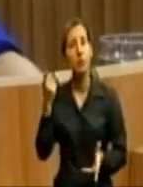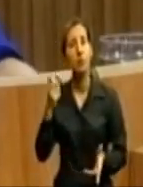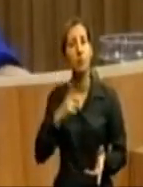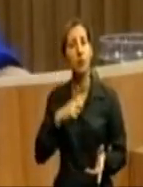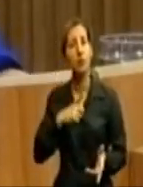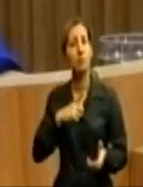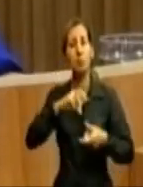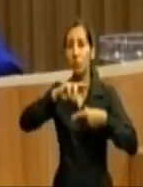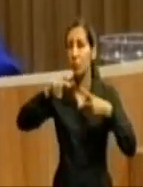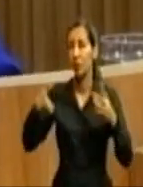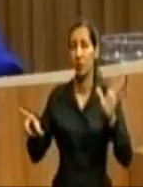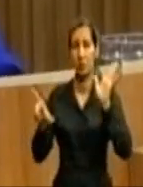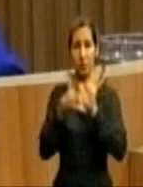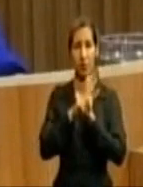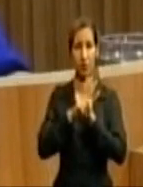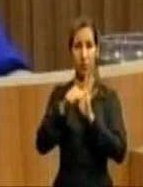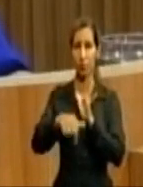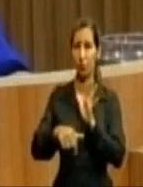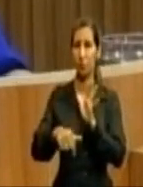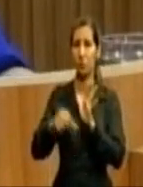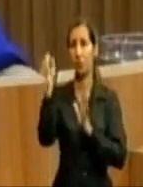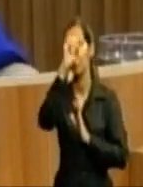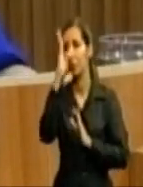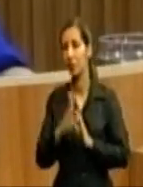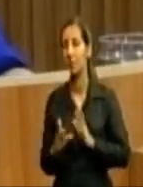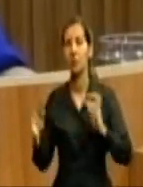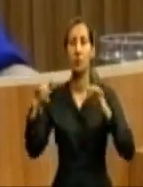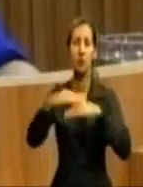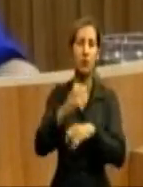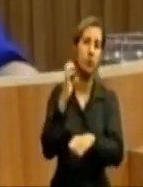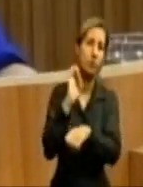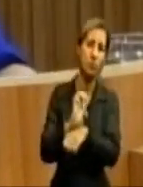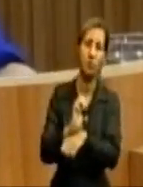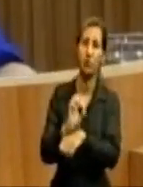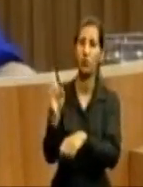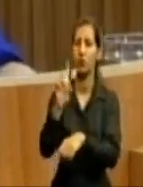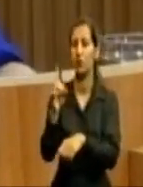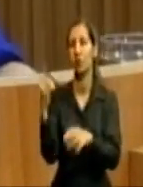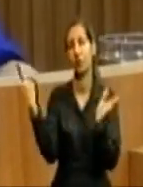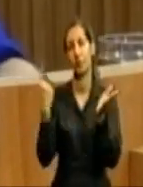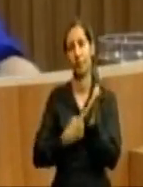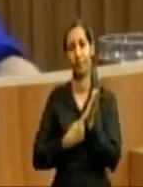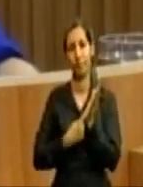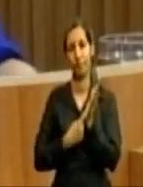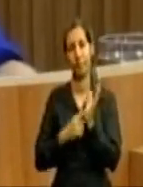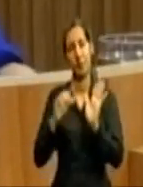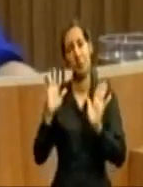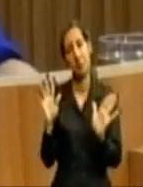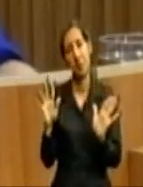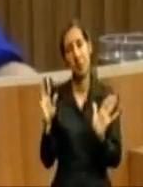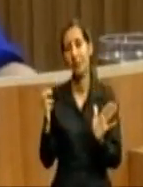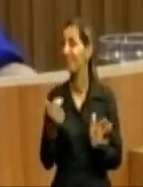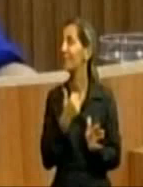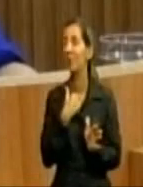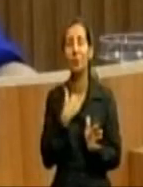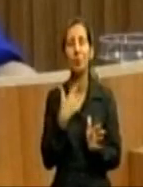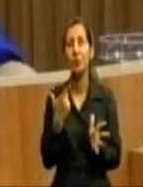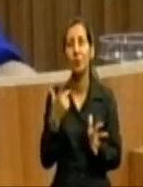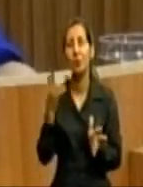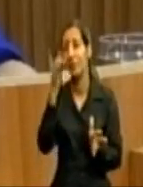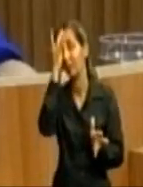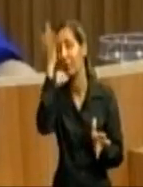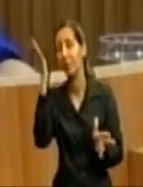muitas leis, tanto no país quanto na cidade, no estado, que não são cumpridas, mas isso não pode ser